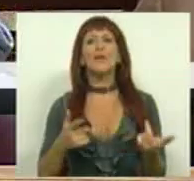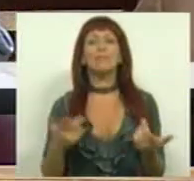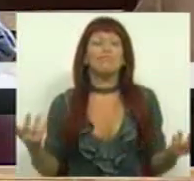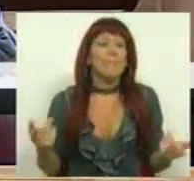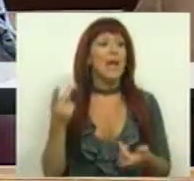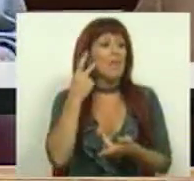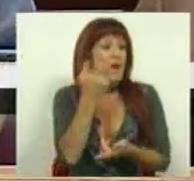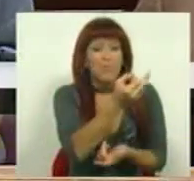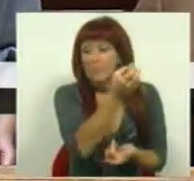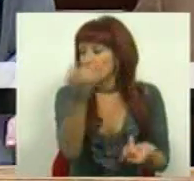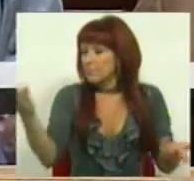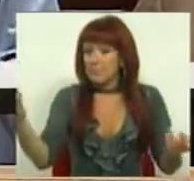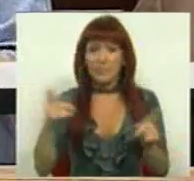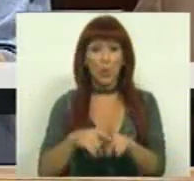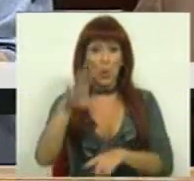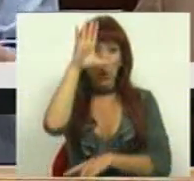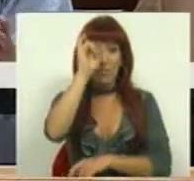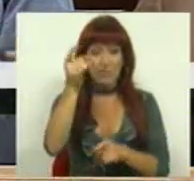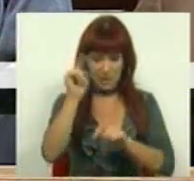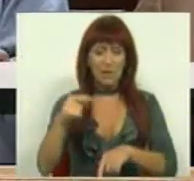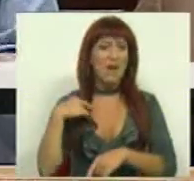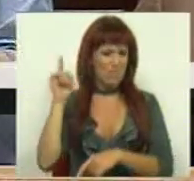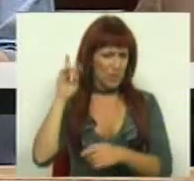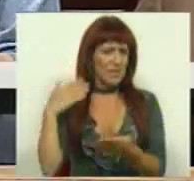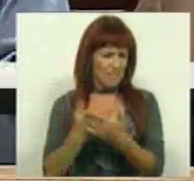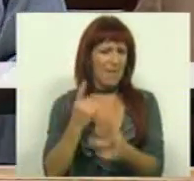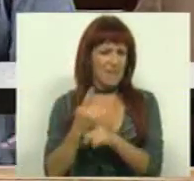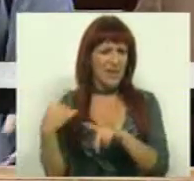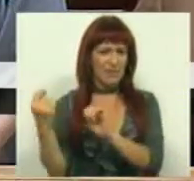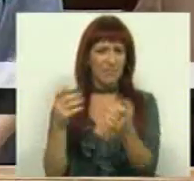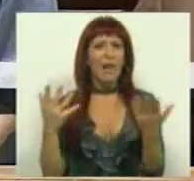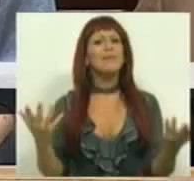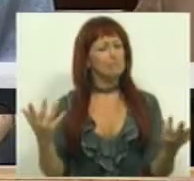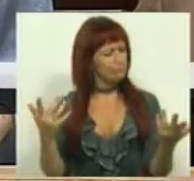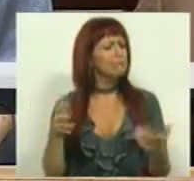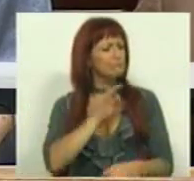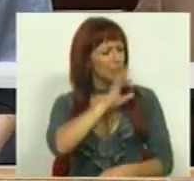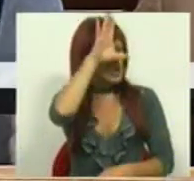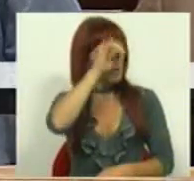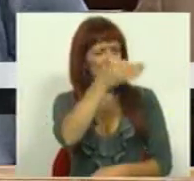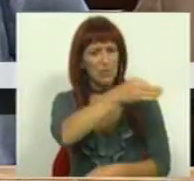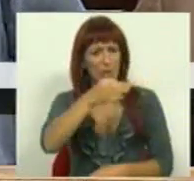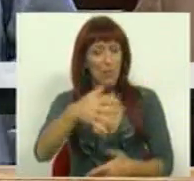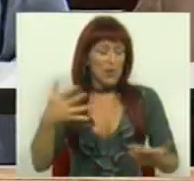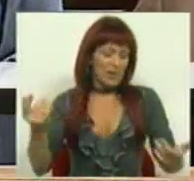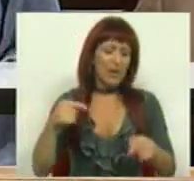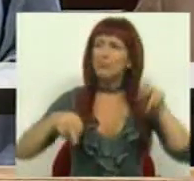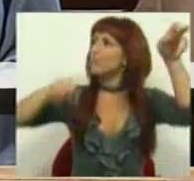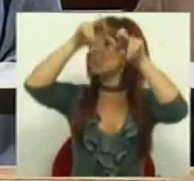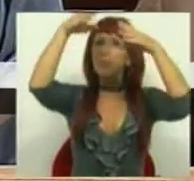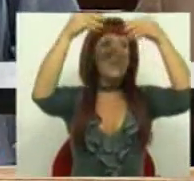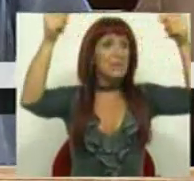Enfim, verificamos e registramos que o Governo também valoriza este mesmo debate e, portanto, o Sr. Ministro Paulo Portas, enfim, que tem andado um